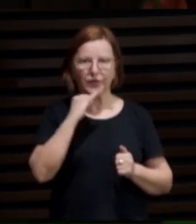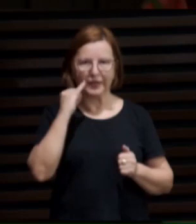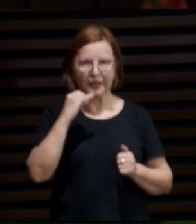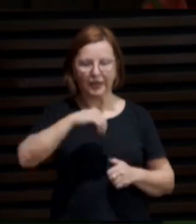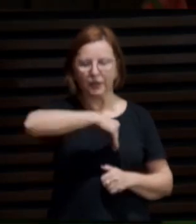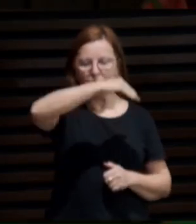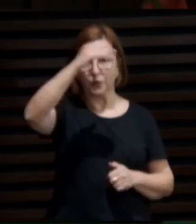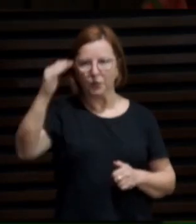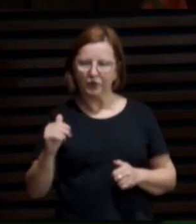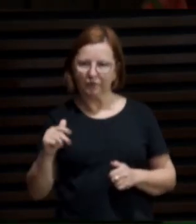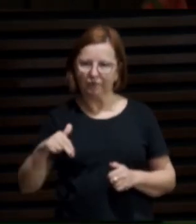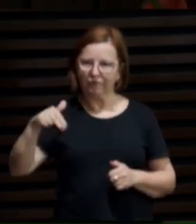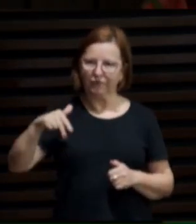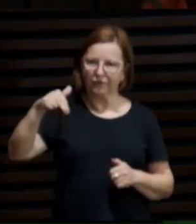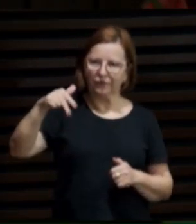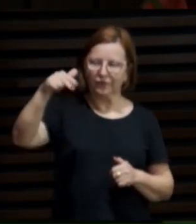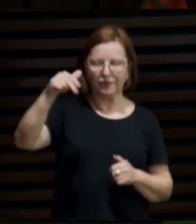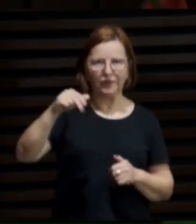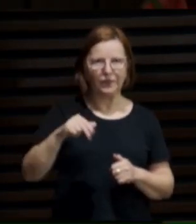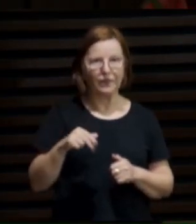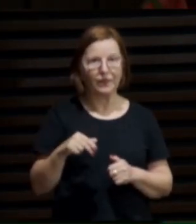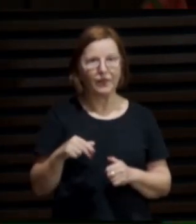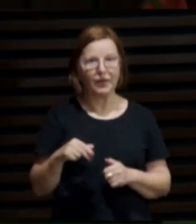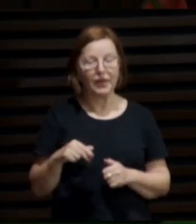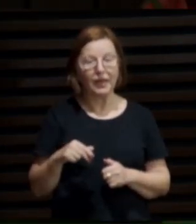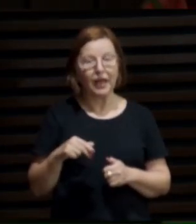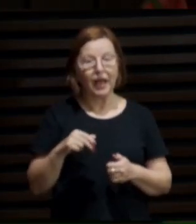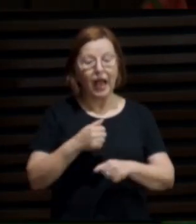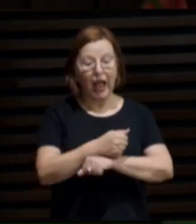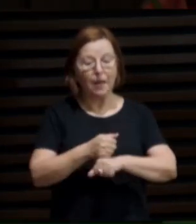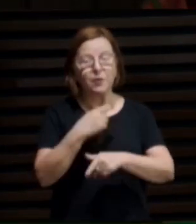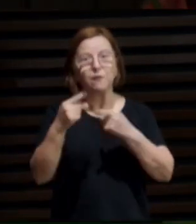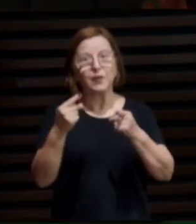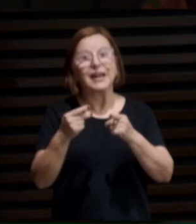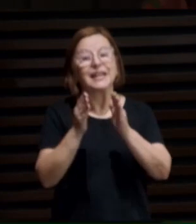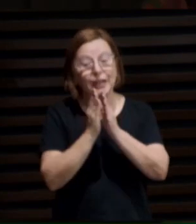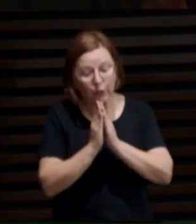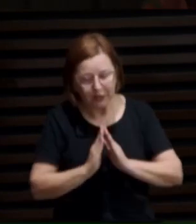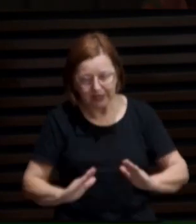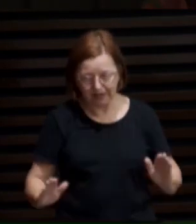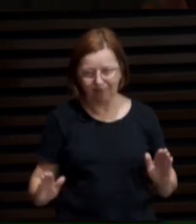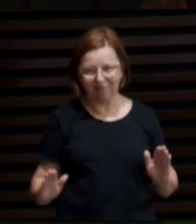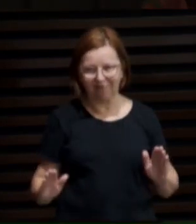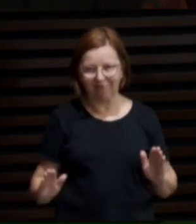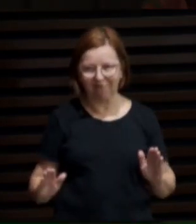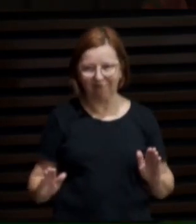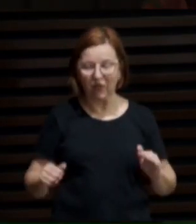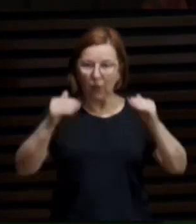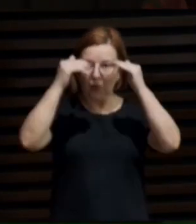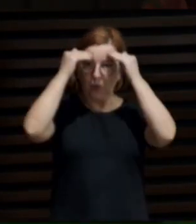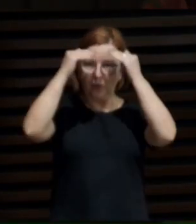um sacrifício. Mas Abraão chama de adoração. Ele vê a obediência a